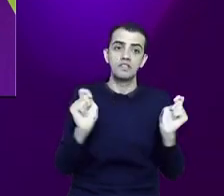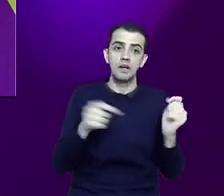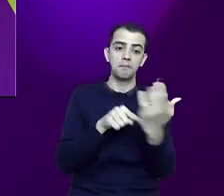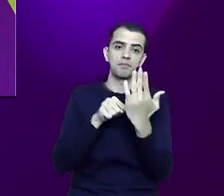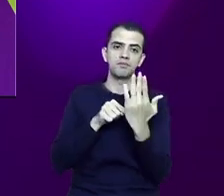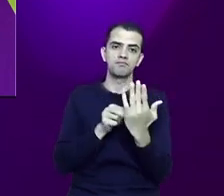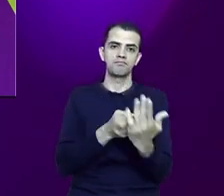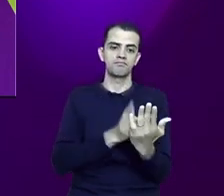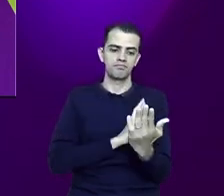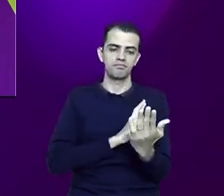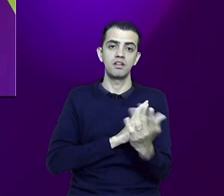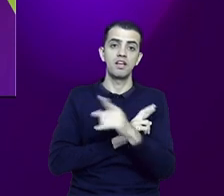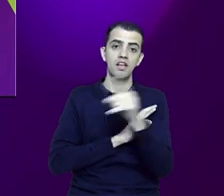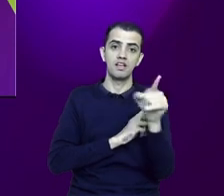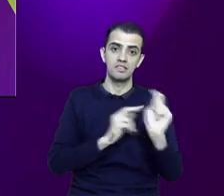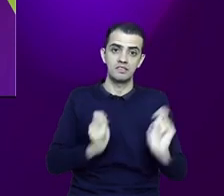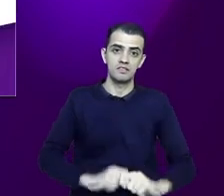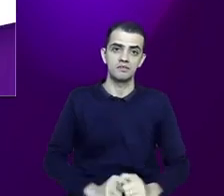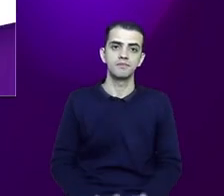Opa.